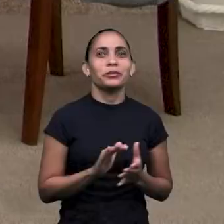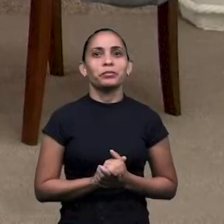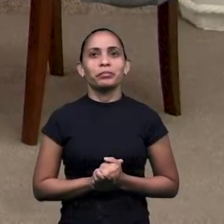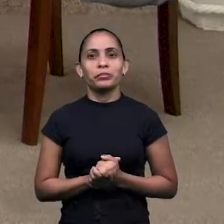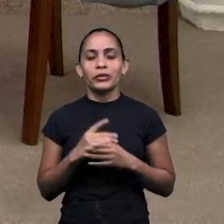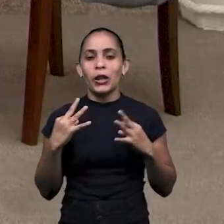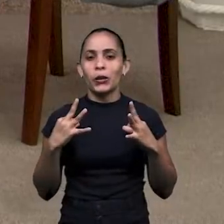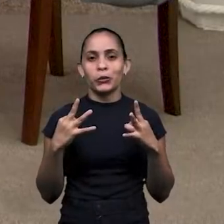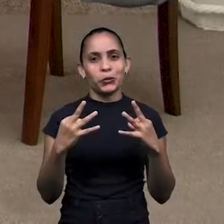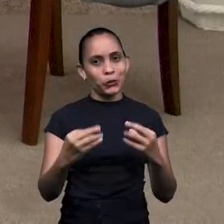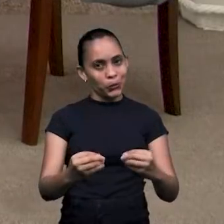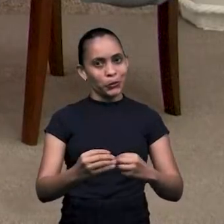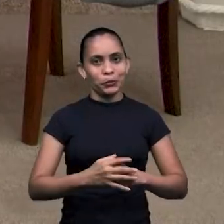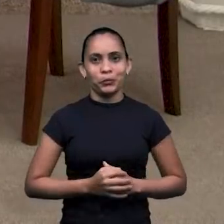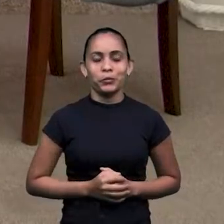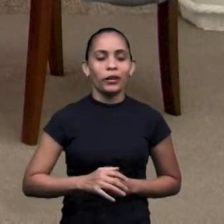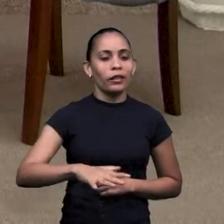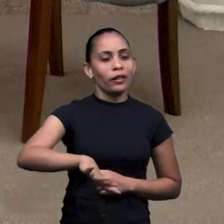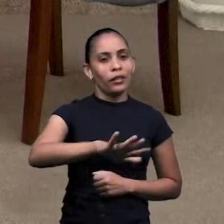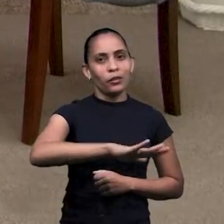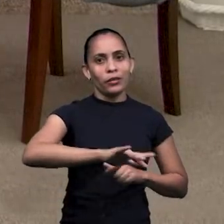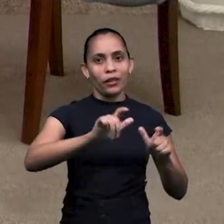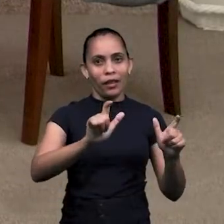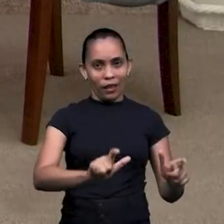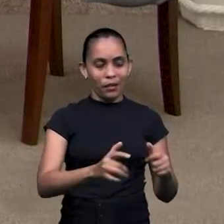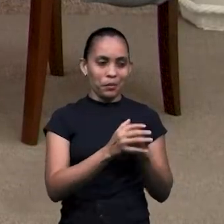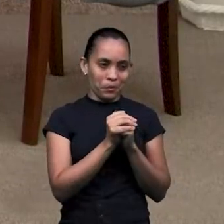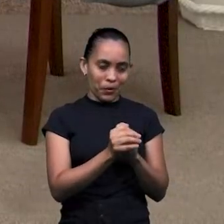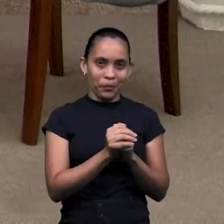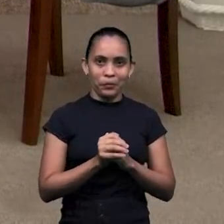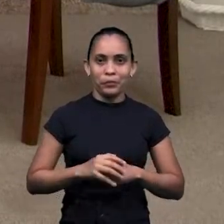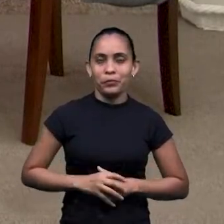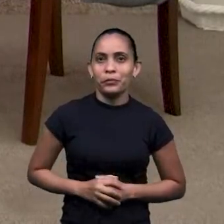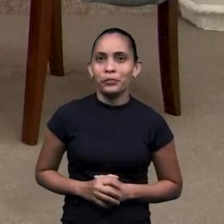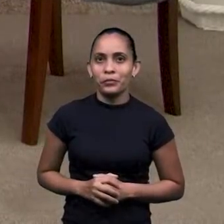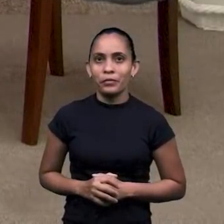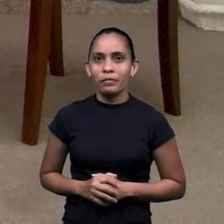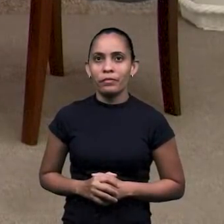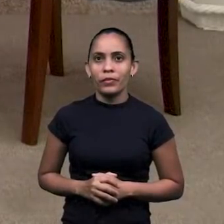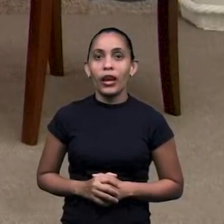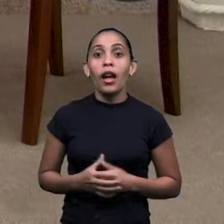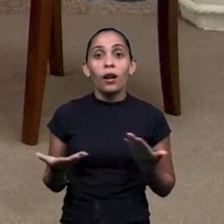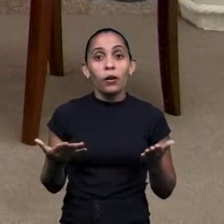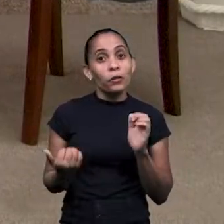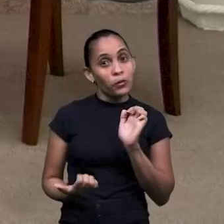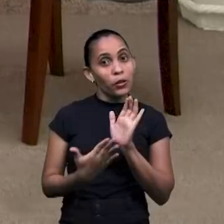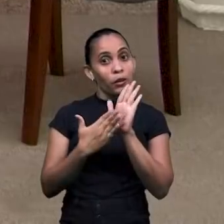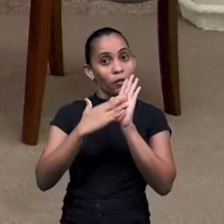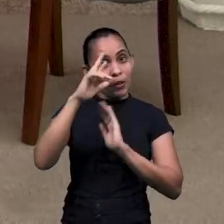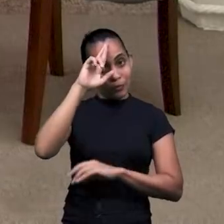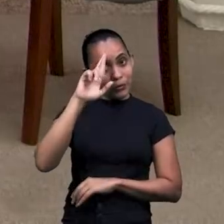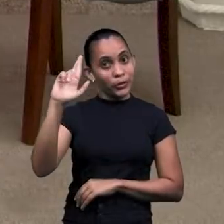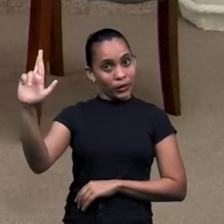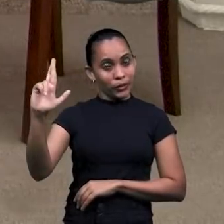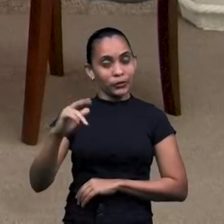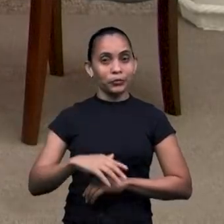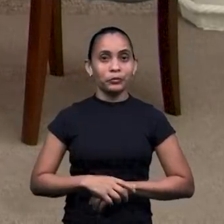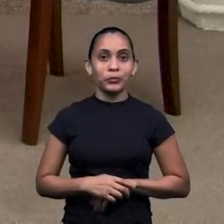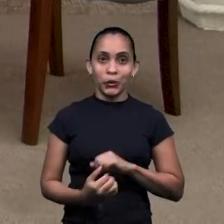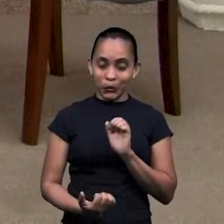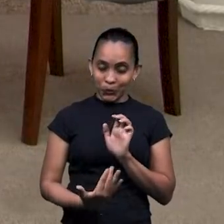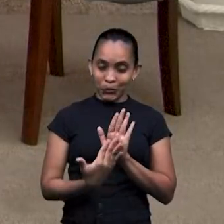Michal, abraço a todos os irmãos daquela região. Amém. Amém? Pode ser. Queridos, vamos louvar ao nome do Senhor. Vamos ter um louvor que vai